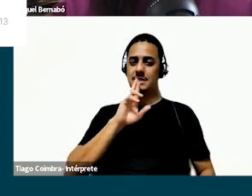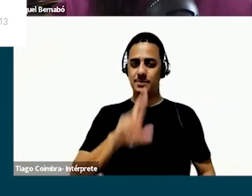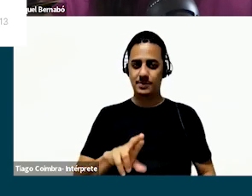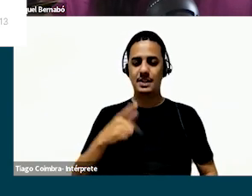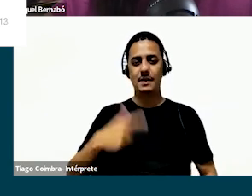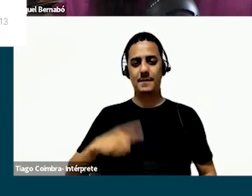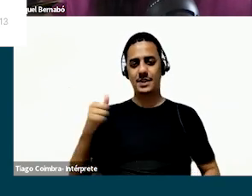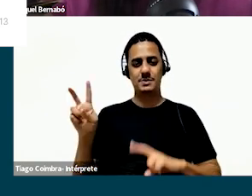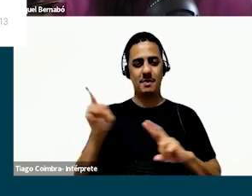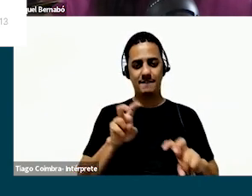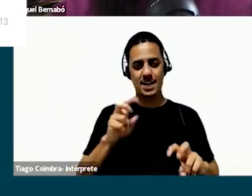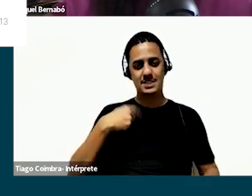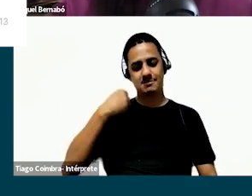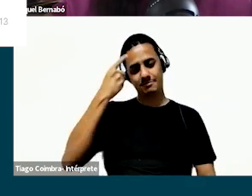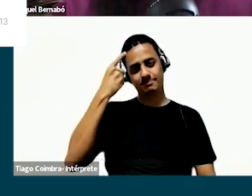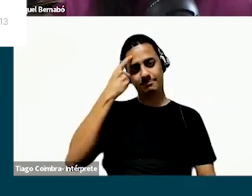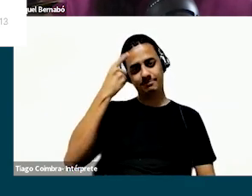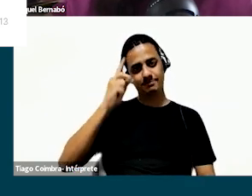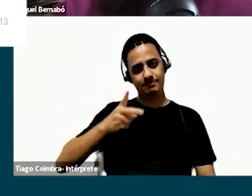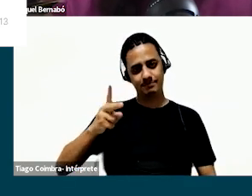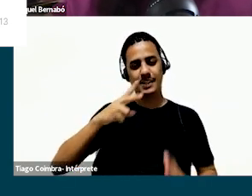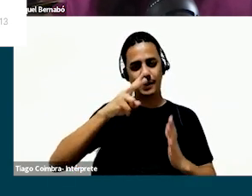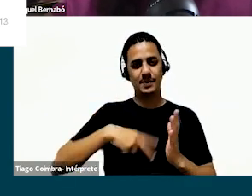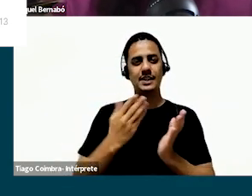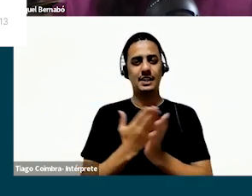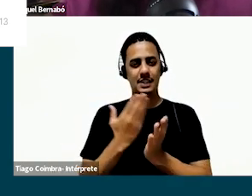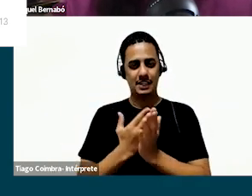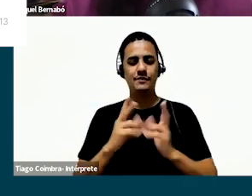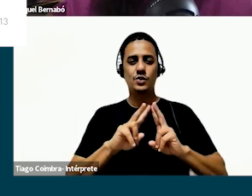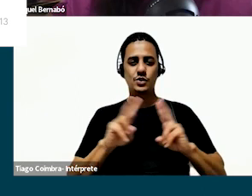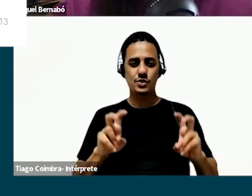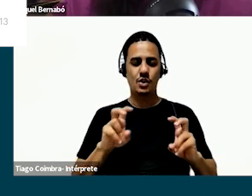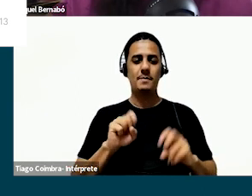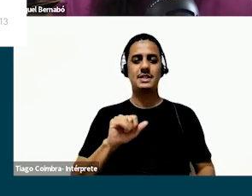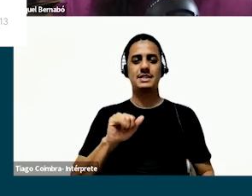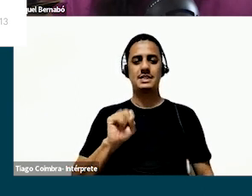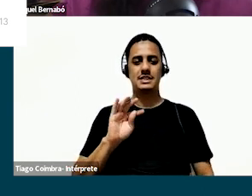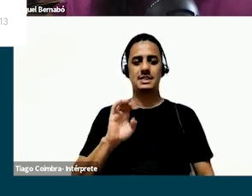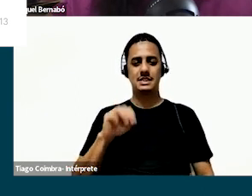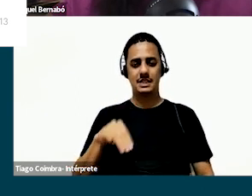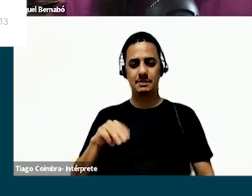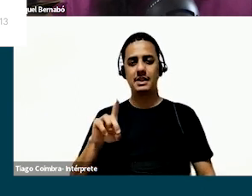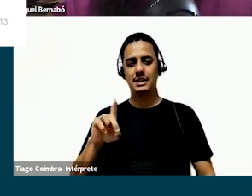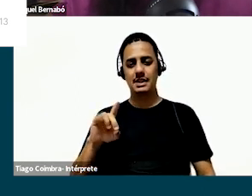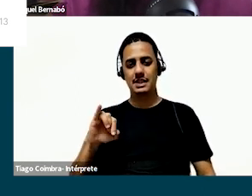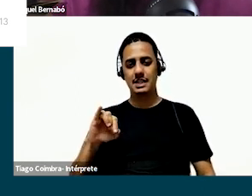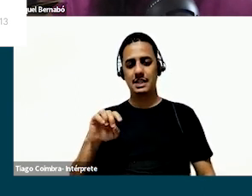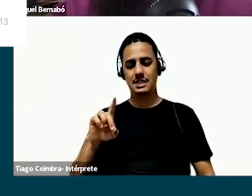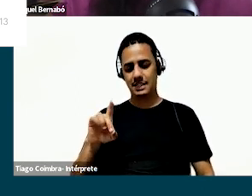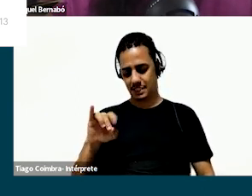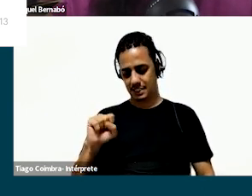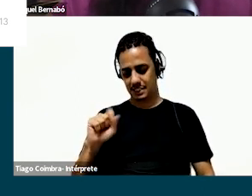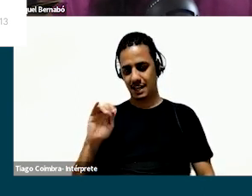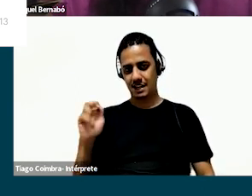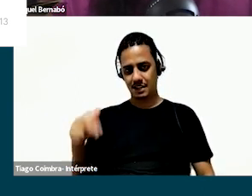responder essa pergunta, eu queria trazer mais uma frase que também não sai da minha cabeça. Eu li essa frase num livro chamado Citizen Designer. E